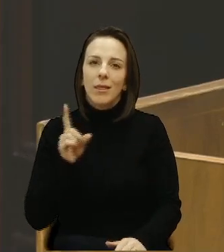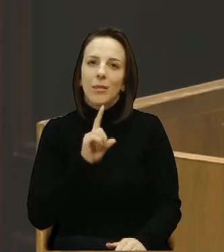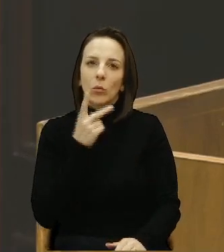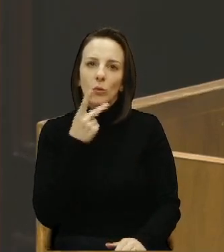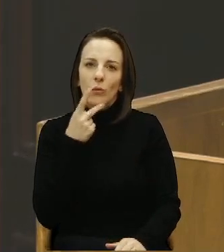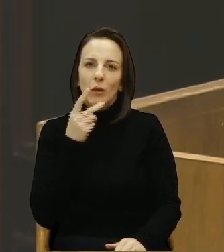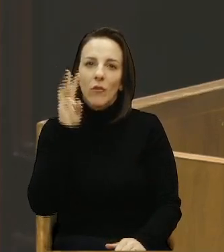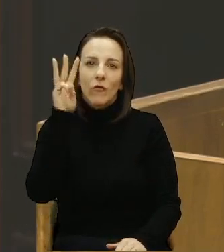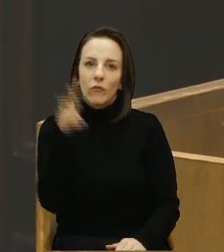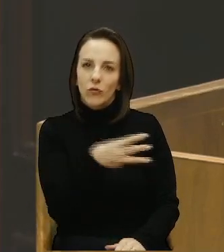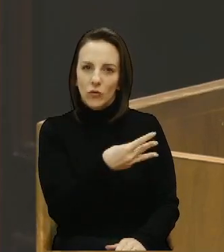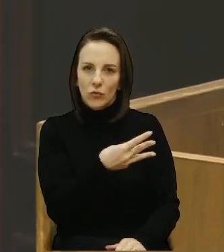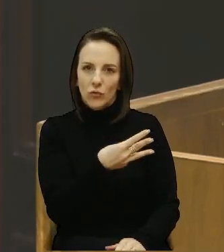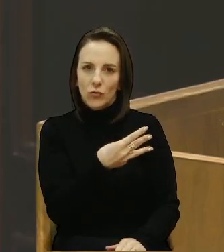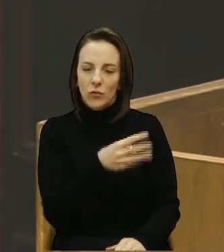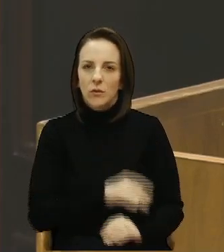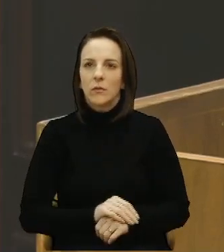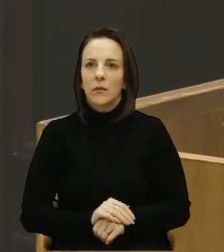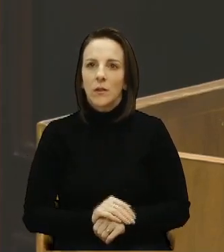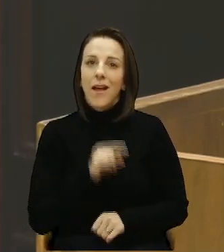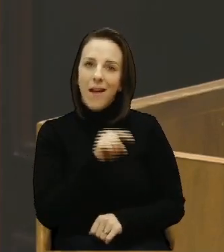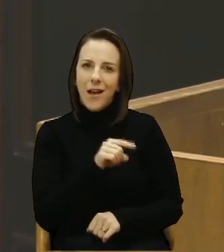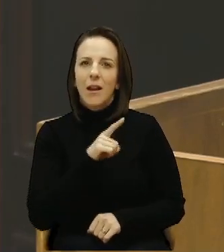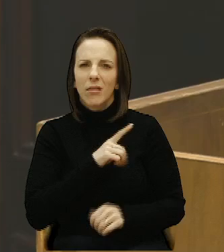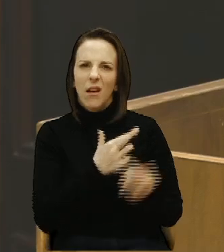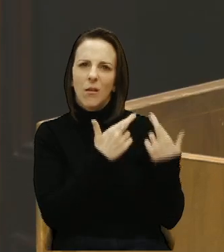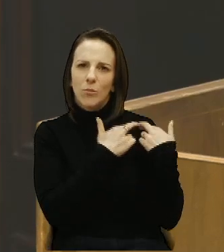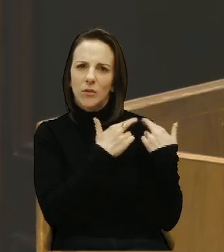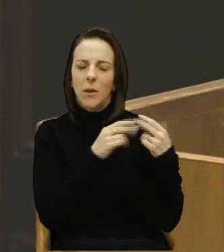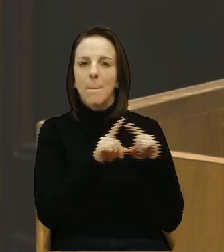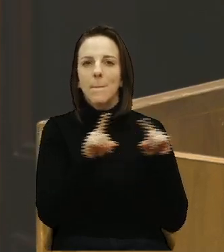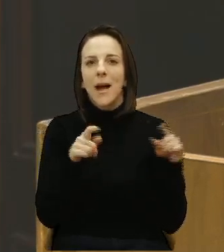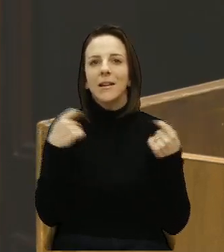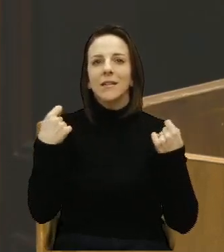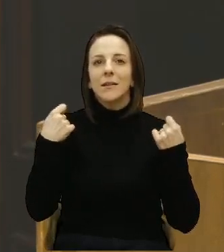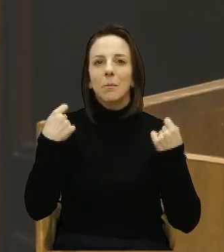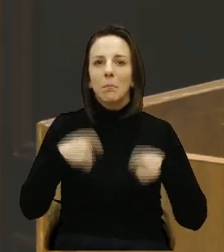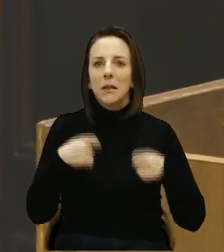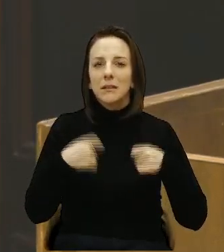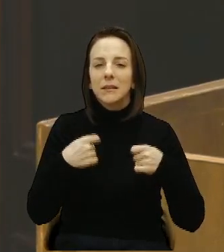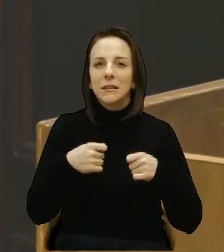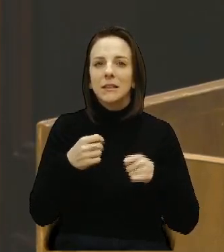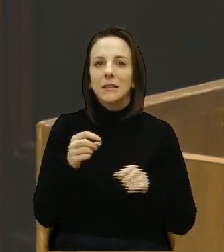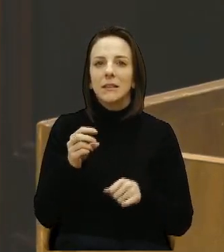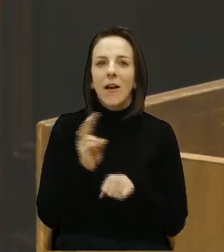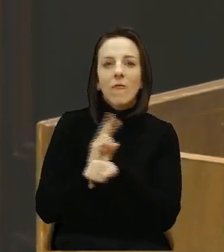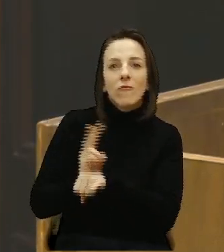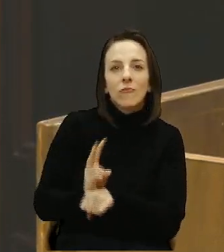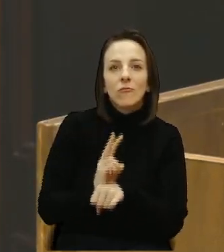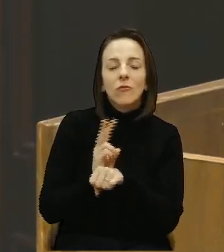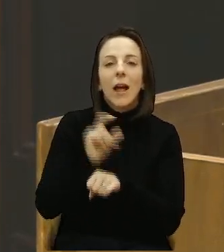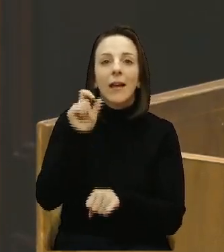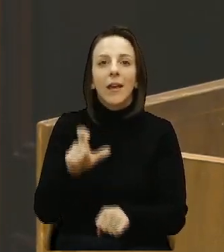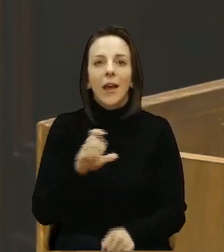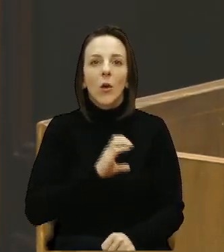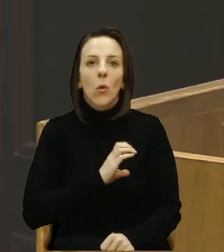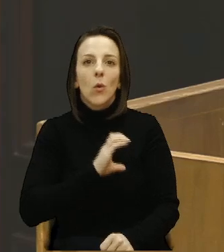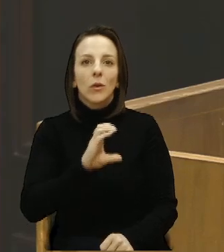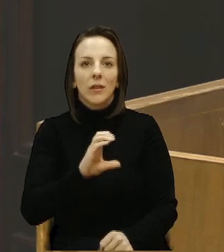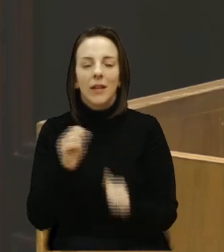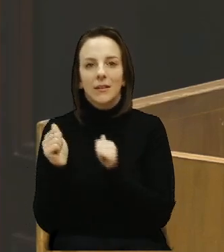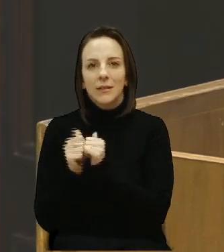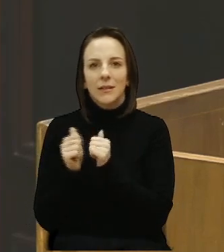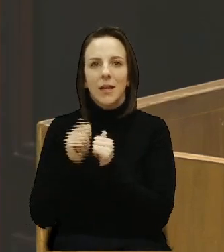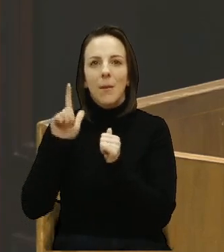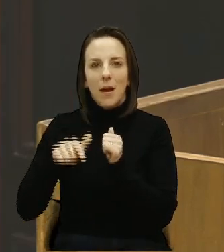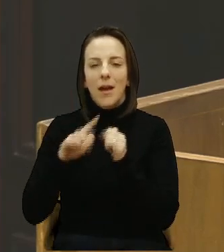concessionária. E a concessionária tem responsabilidade, mas quem tem que fiscalizar a concessionária é quem coordena o sistema, que é a Secretaria Municipal